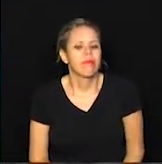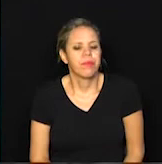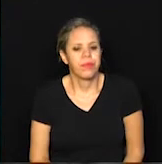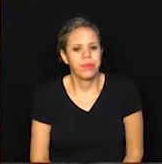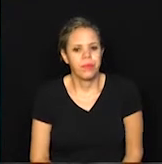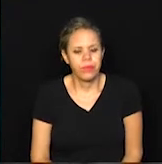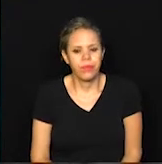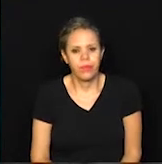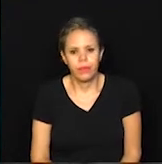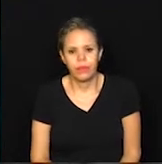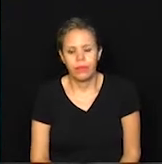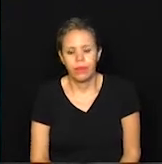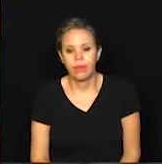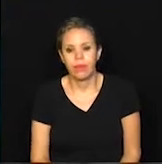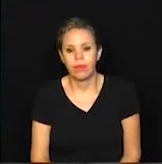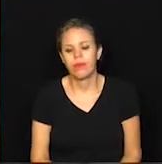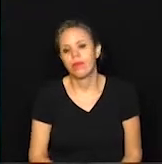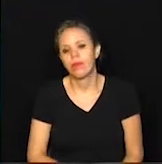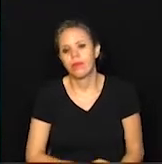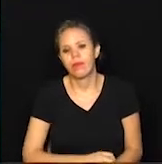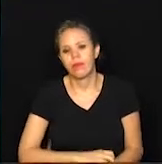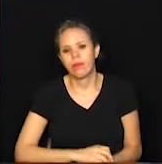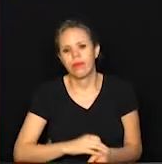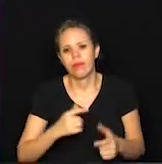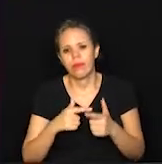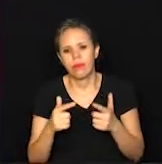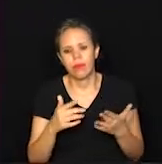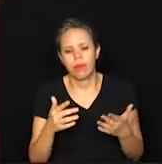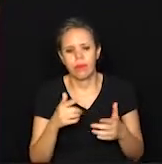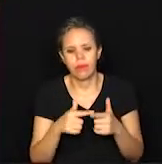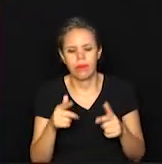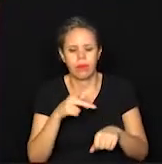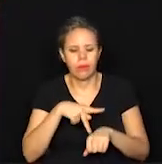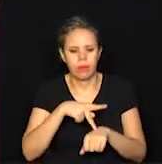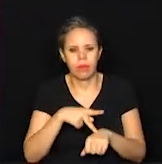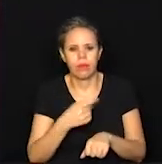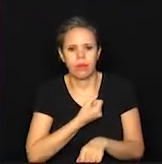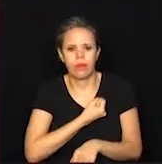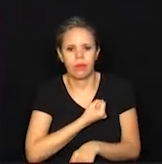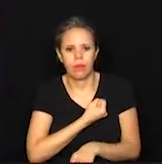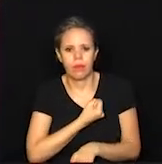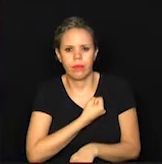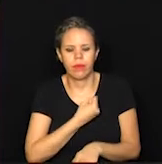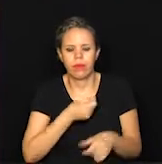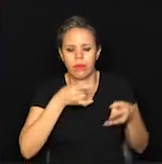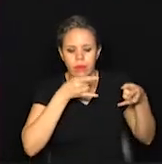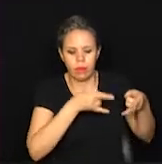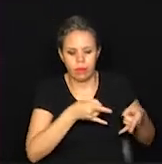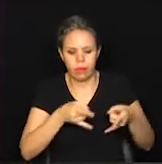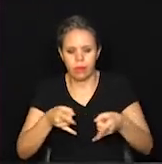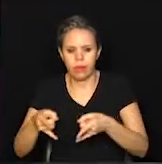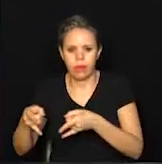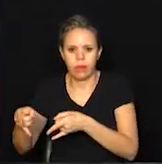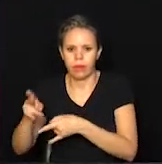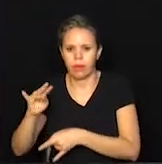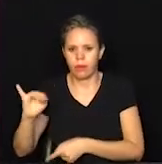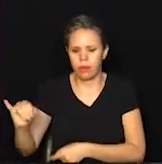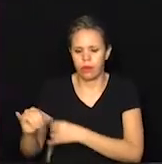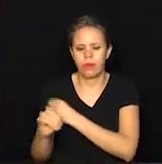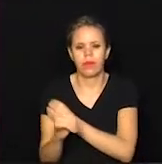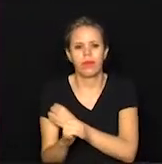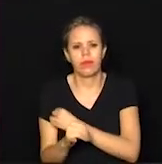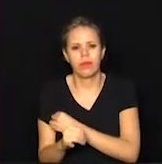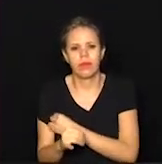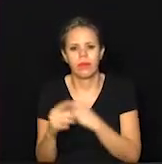Brasil, né, com relação à situação do país. Nós estamos também com números de leitos, de utilização de leitos de UTI,